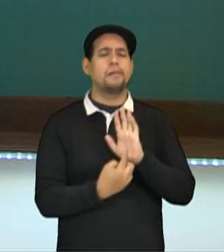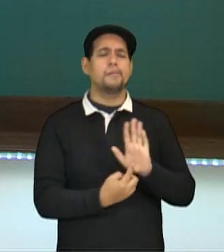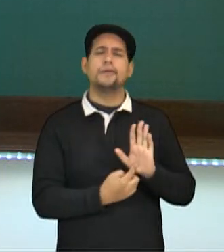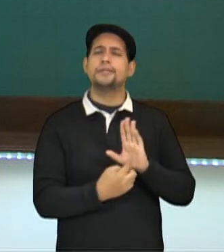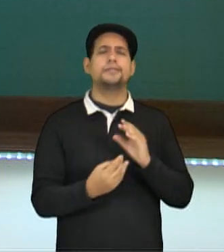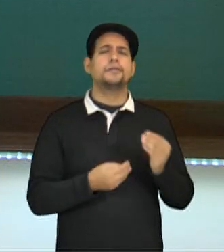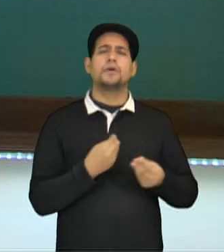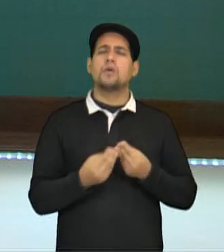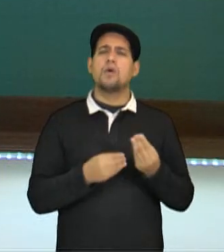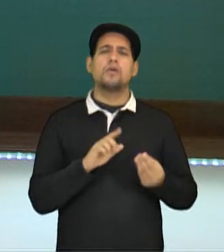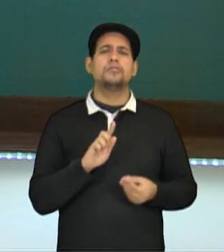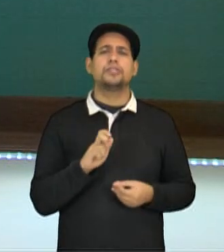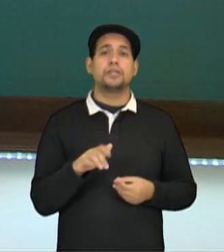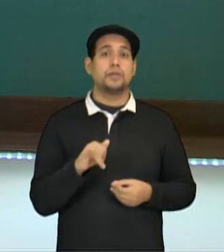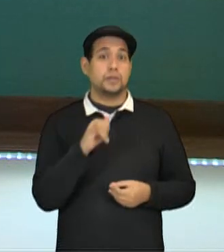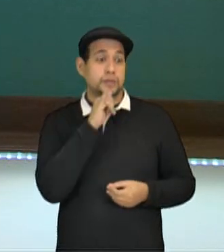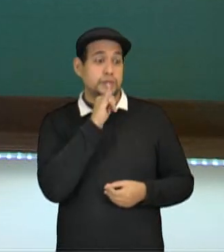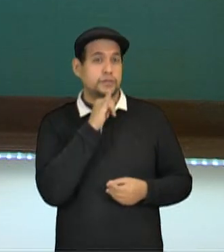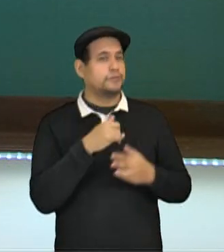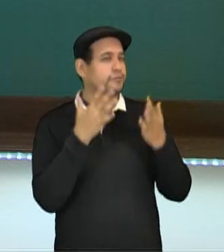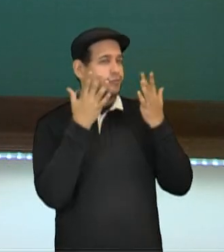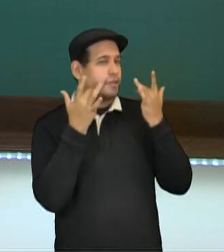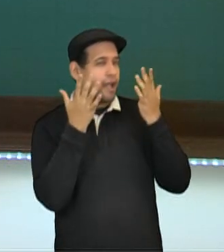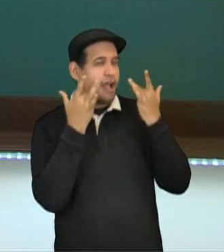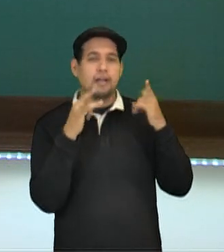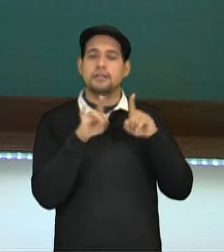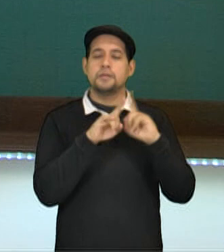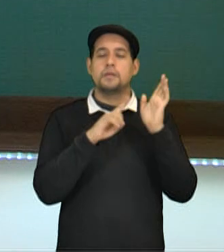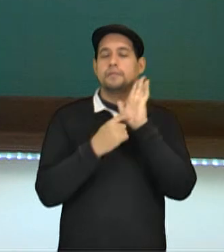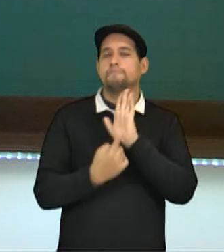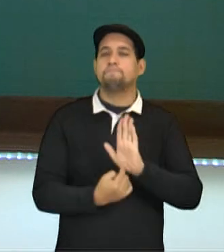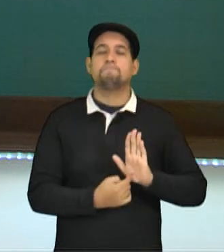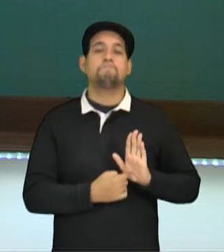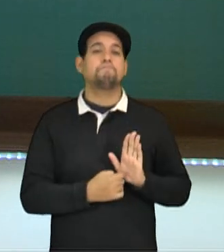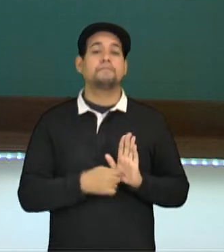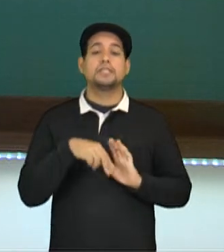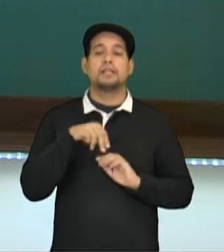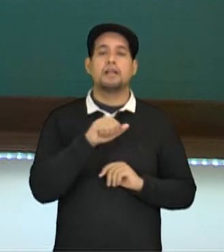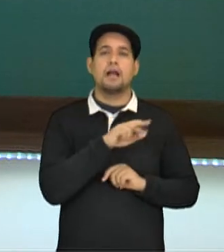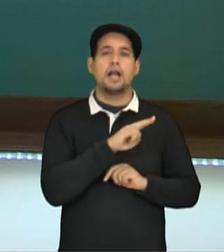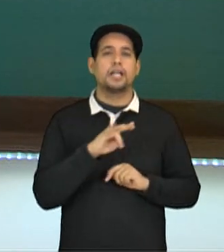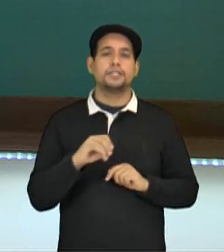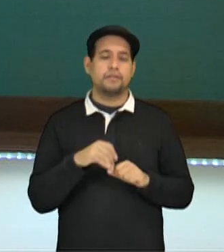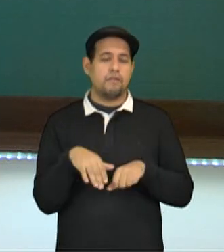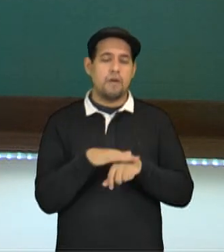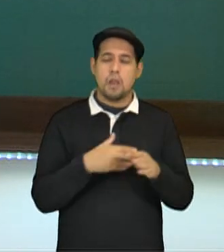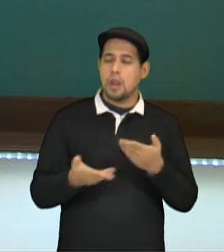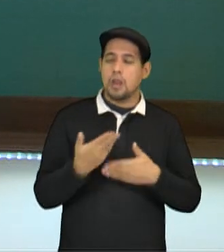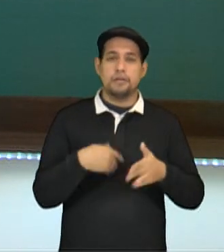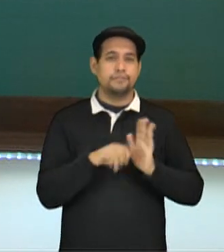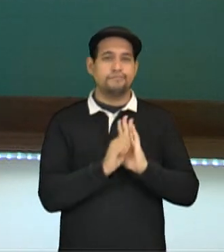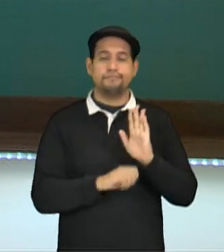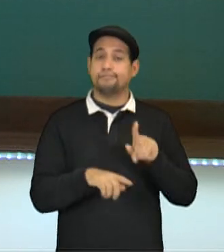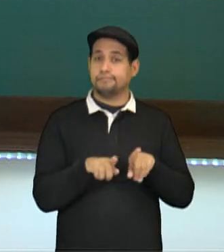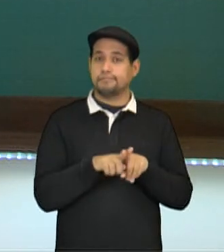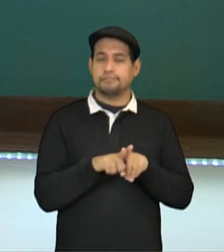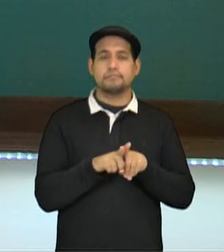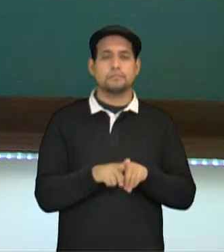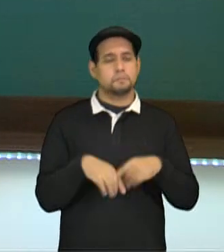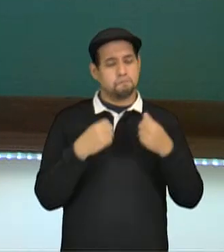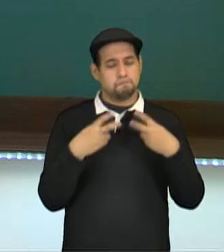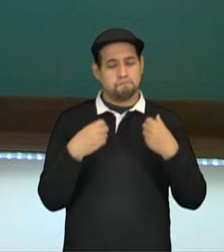seguintes gêneros: dramático, teatro, feito para representar, narrativo em prosa, em forma de texto, são